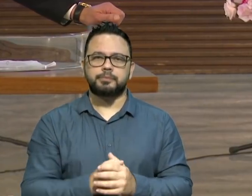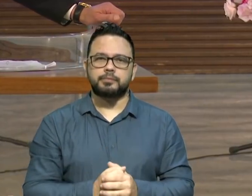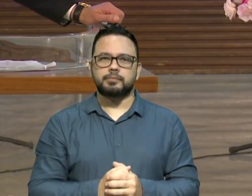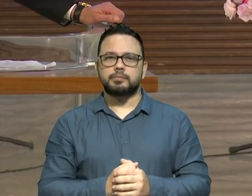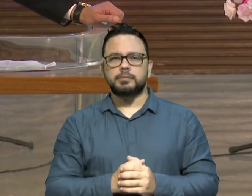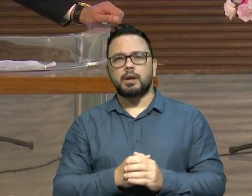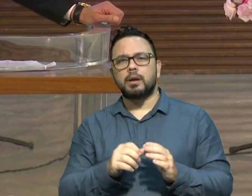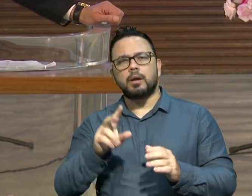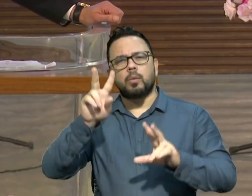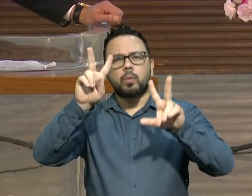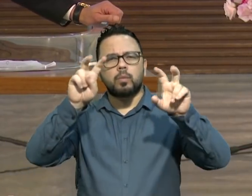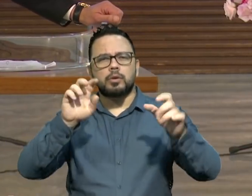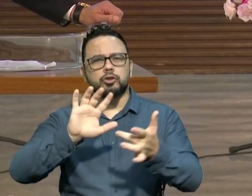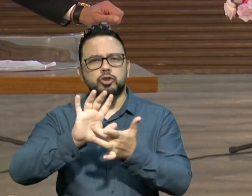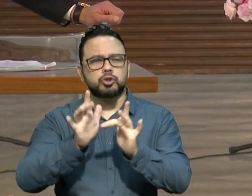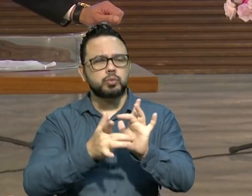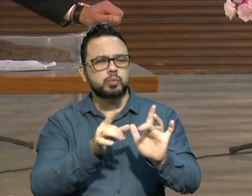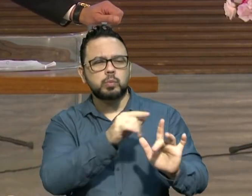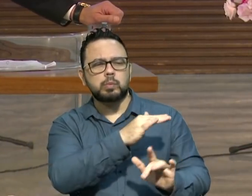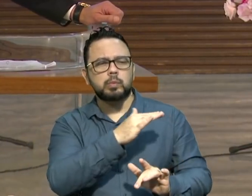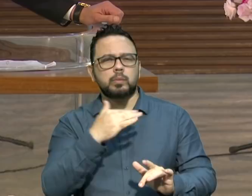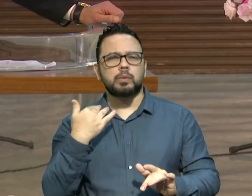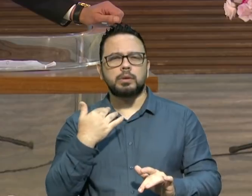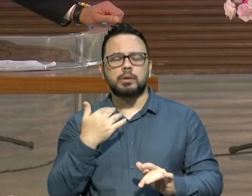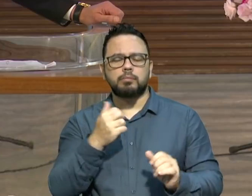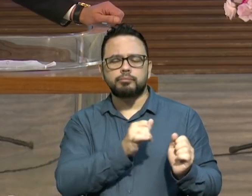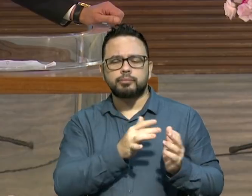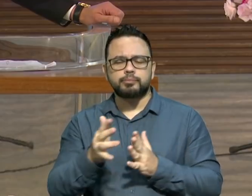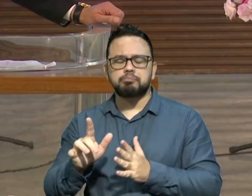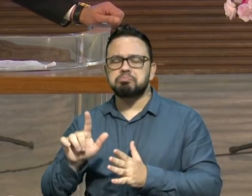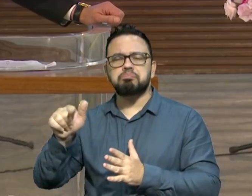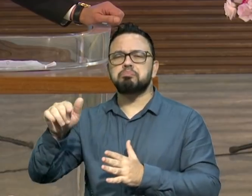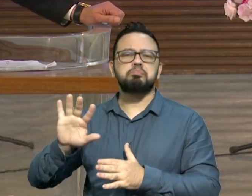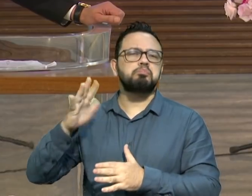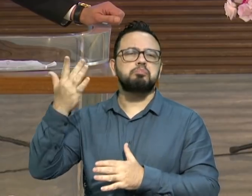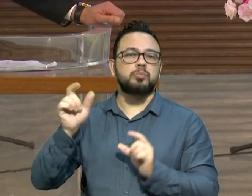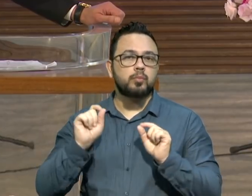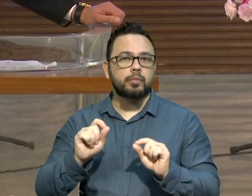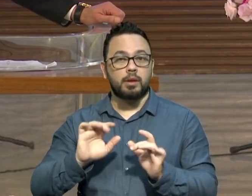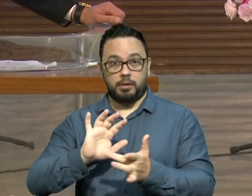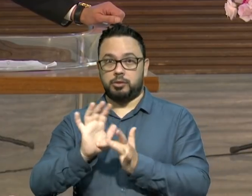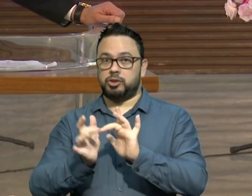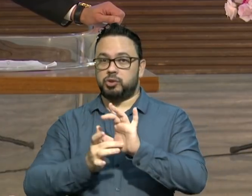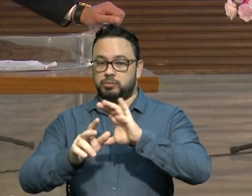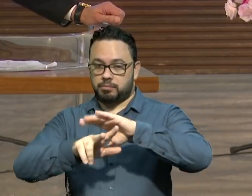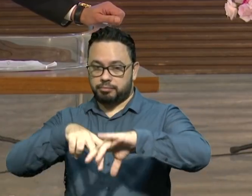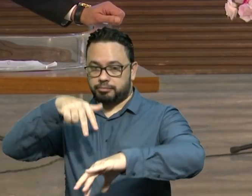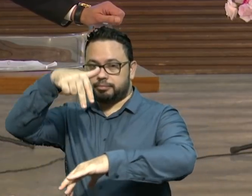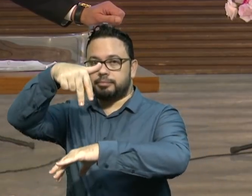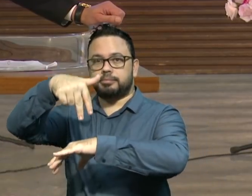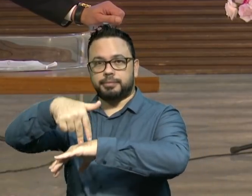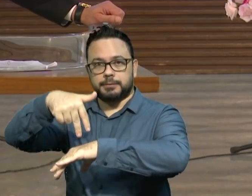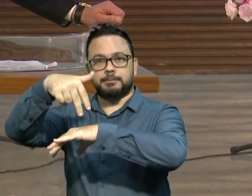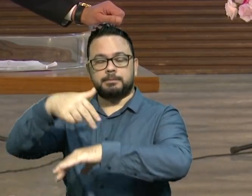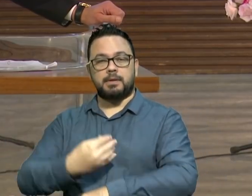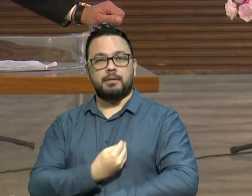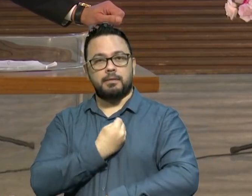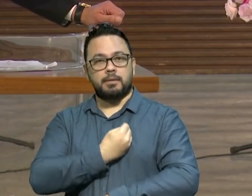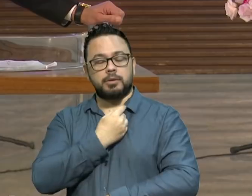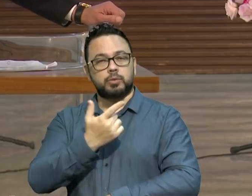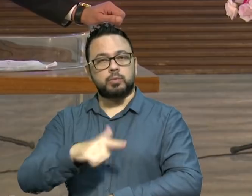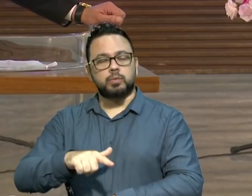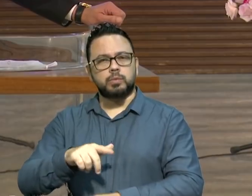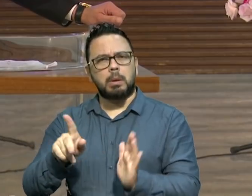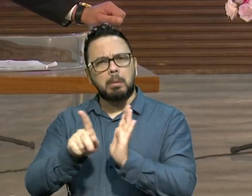para onde Jesus foi após da sua morte Jesus ressuscitou o e Jesus clamando Outra